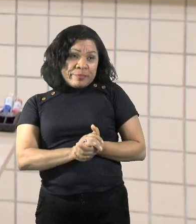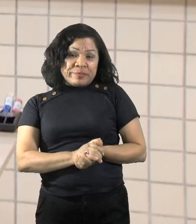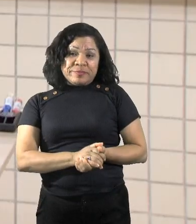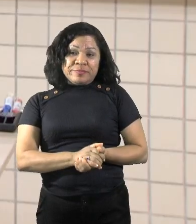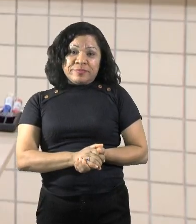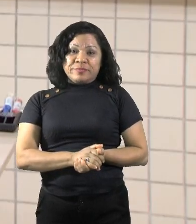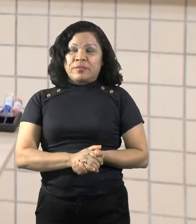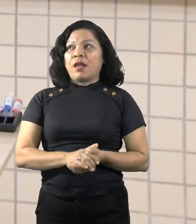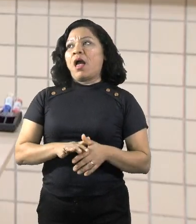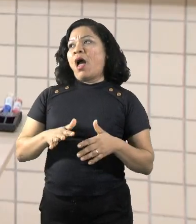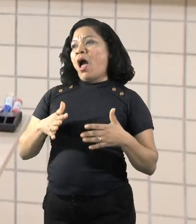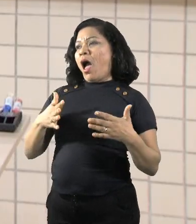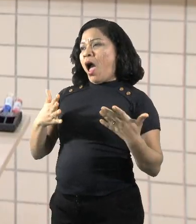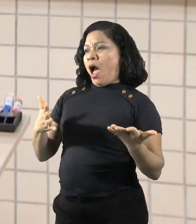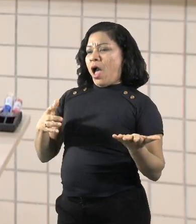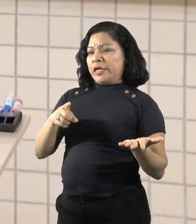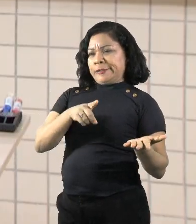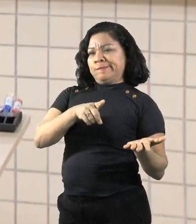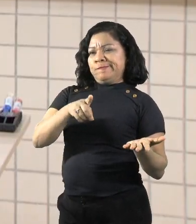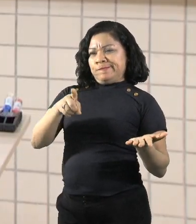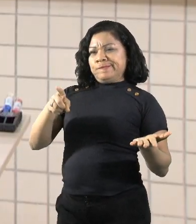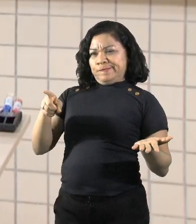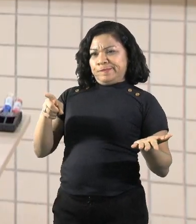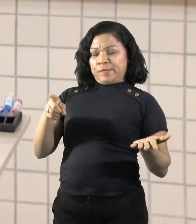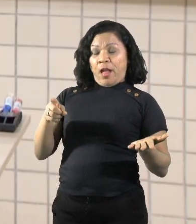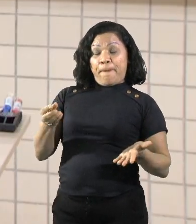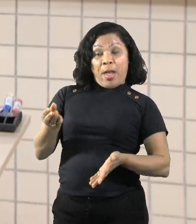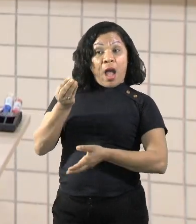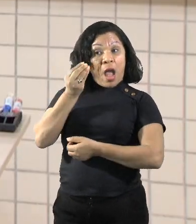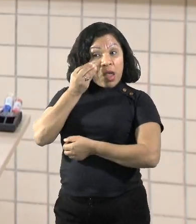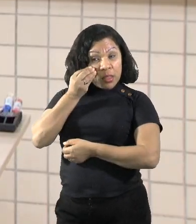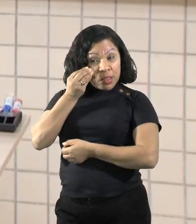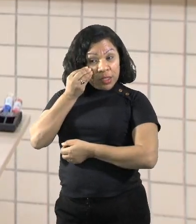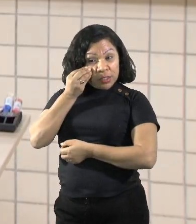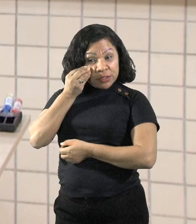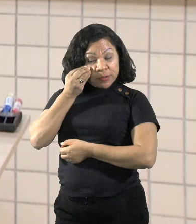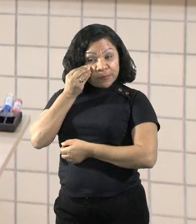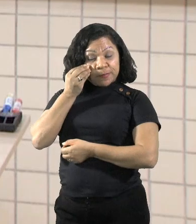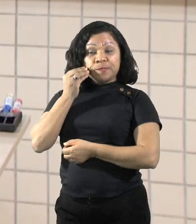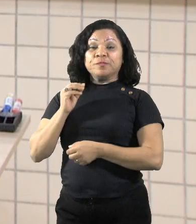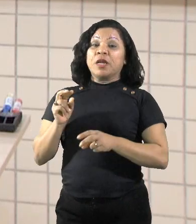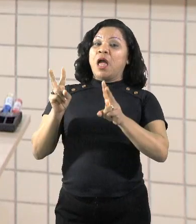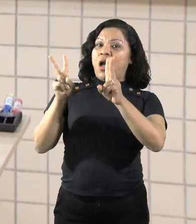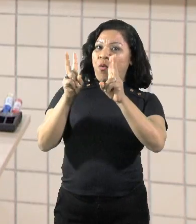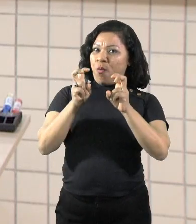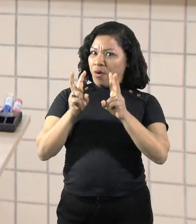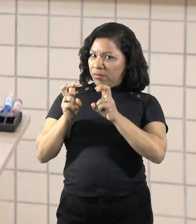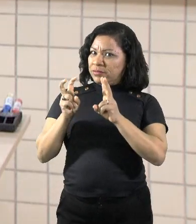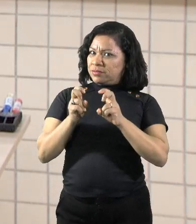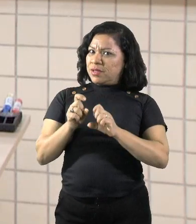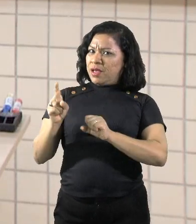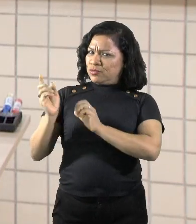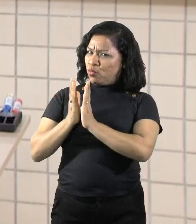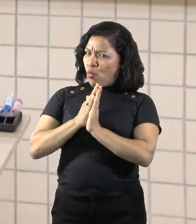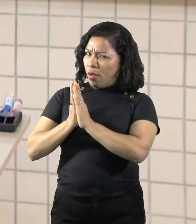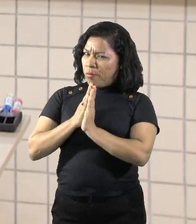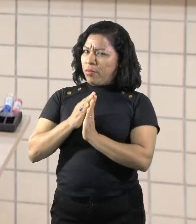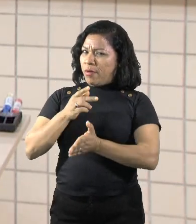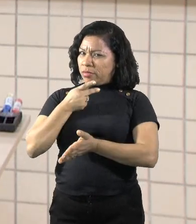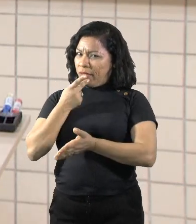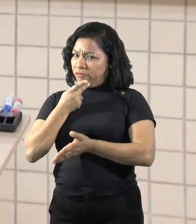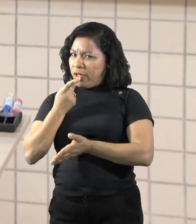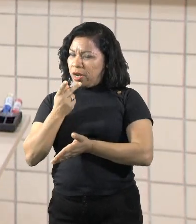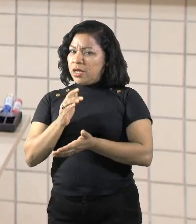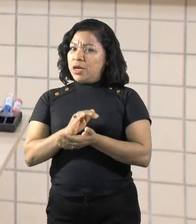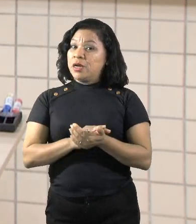bem. Mentes brilhantes, prestem atenção. Esse assunto ao qual a Fava está se referindo, lá na carta